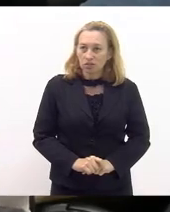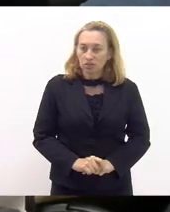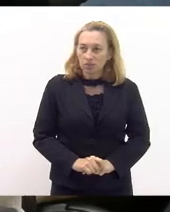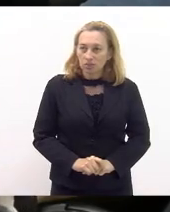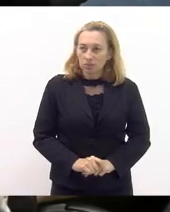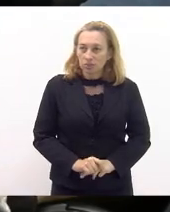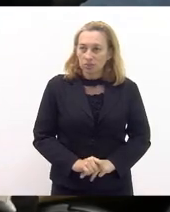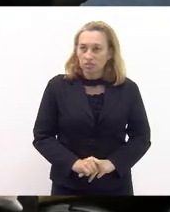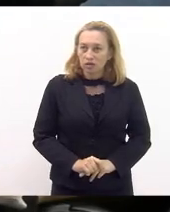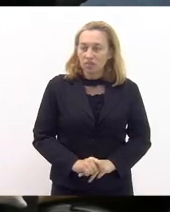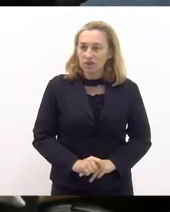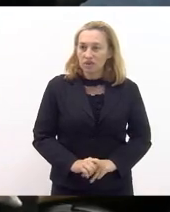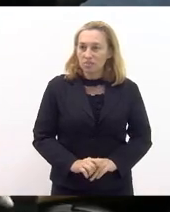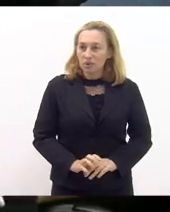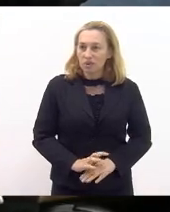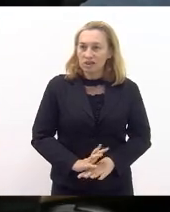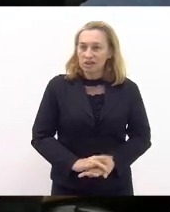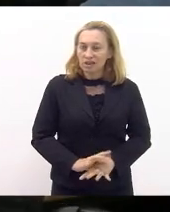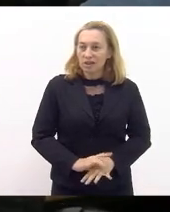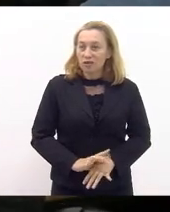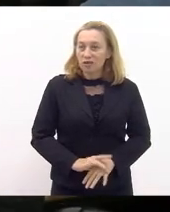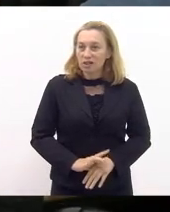Casaca. Faz o mais alto.